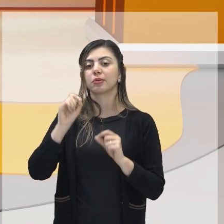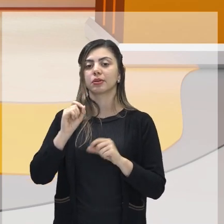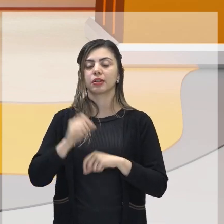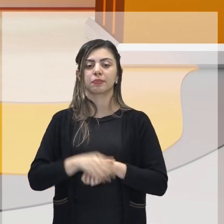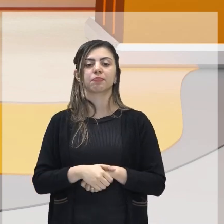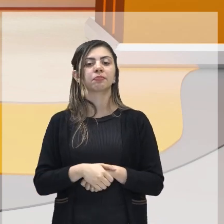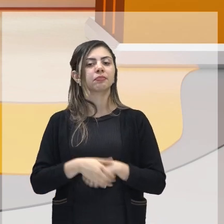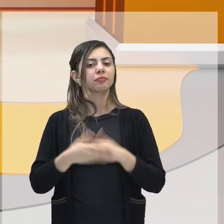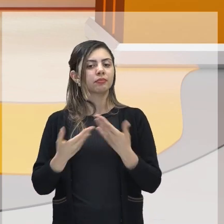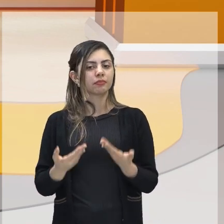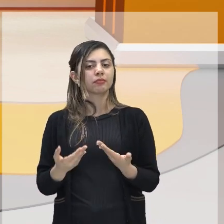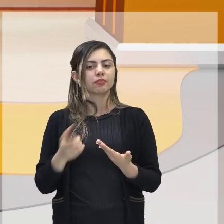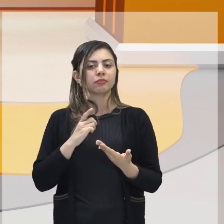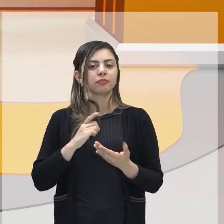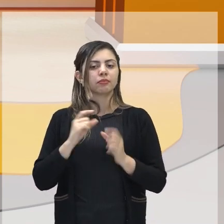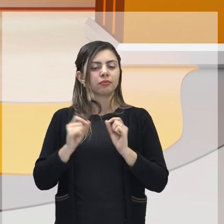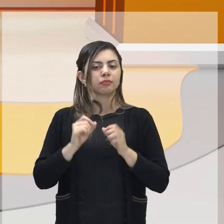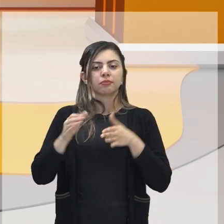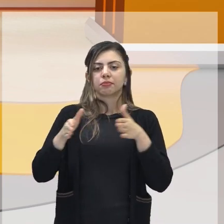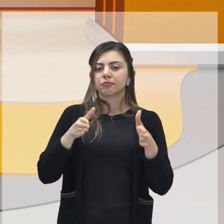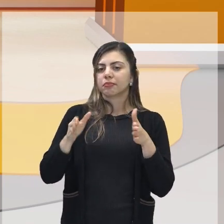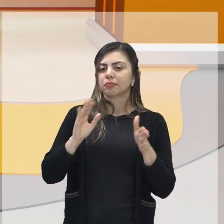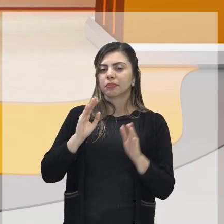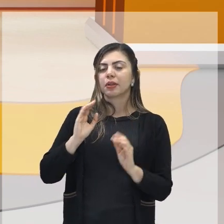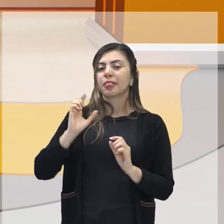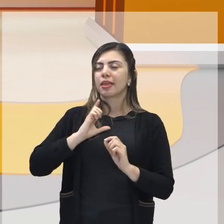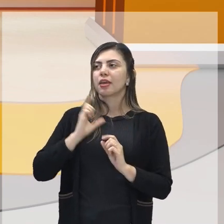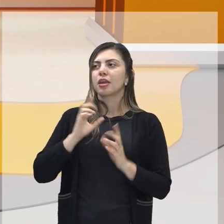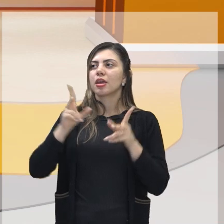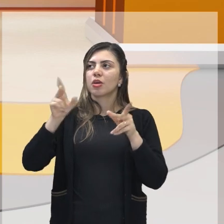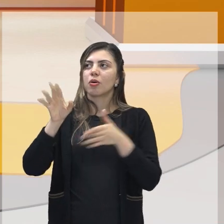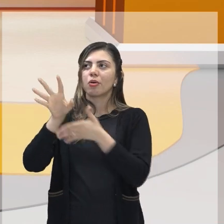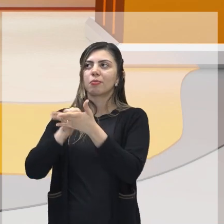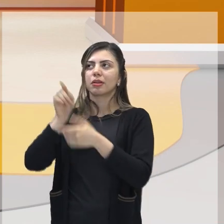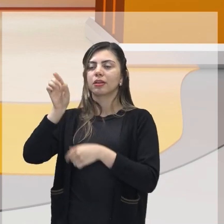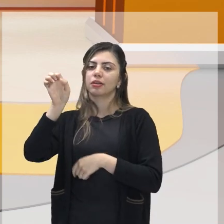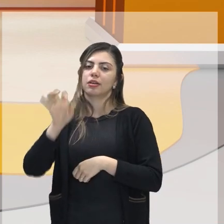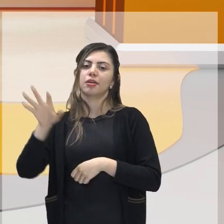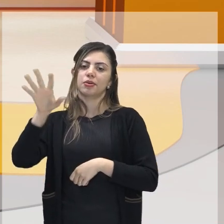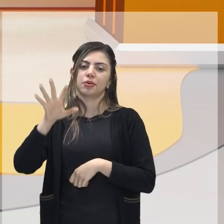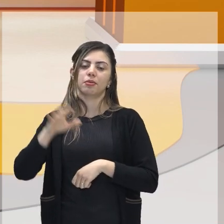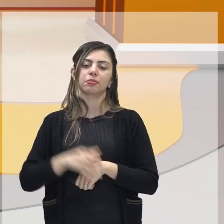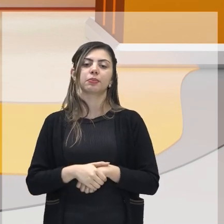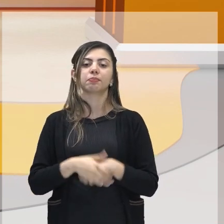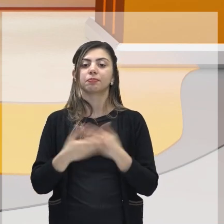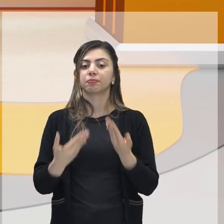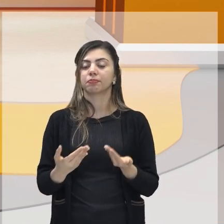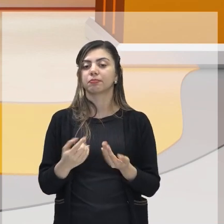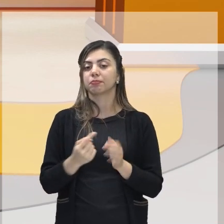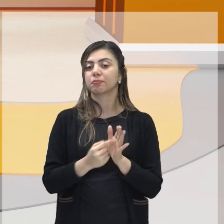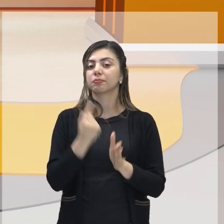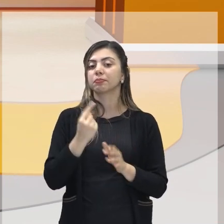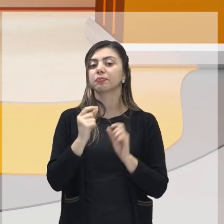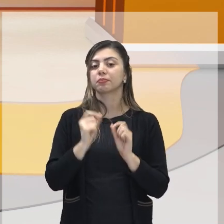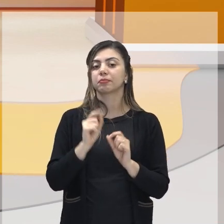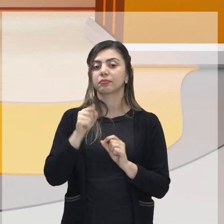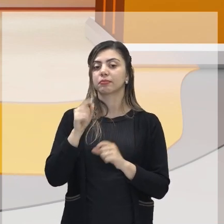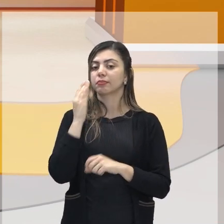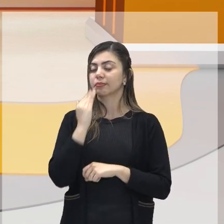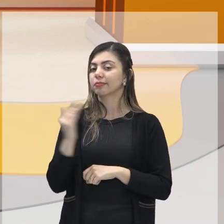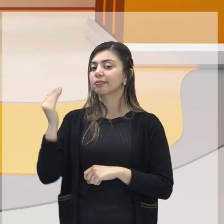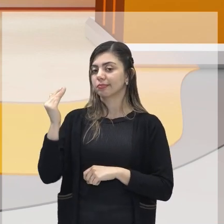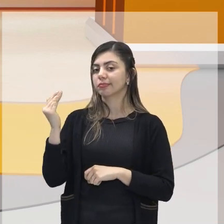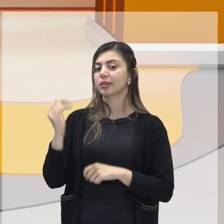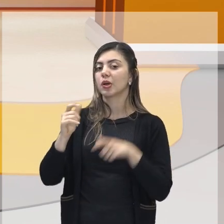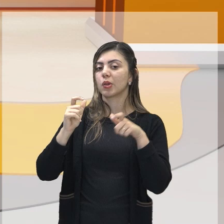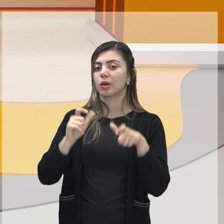eurocentrista, né, voltado para o currículo que era apresentado na Europa, mas nós vamos ter. Primeiramente, nós vimos ali a Academia de Belas Artes, onde